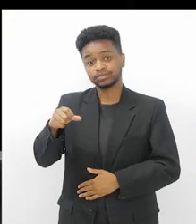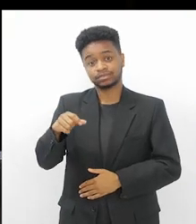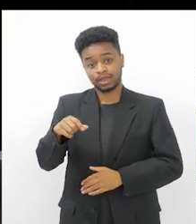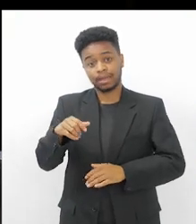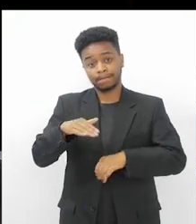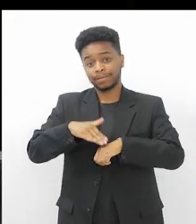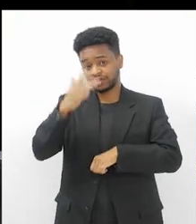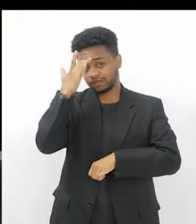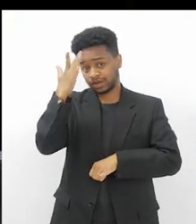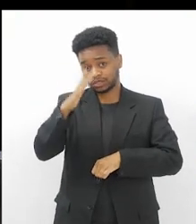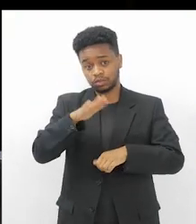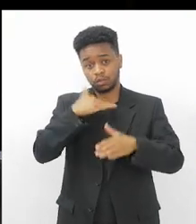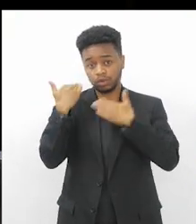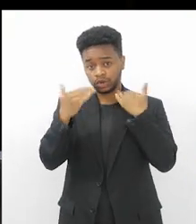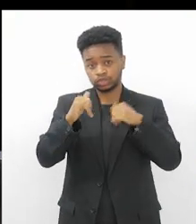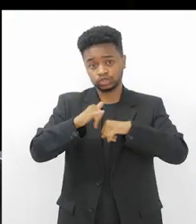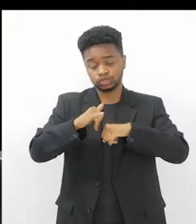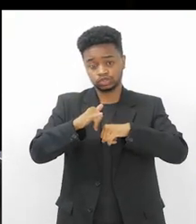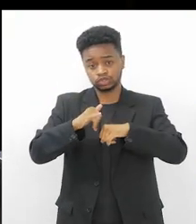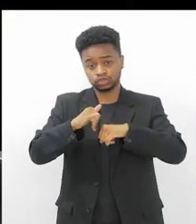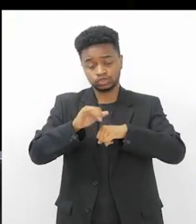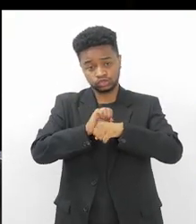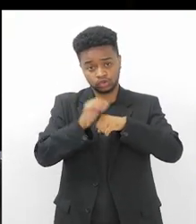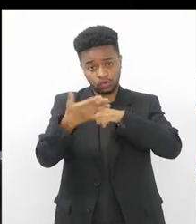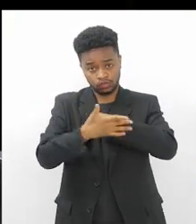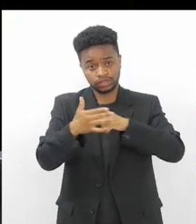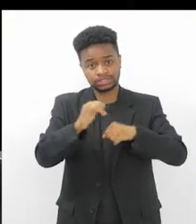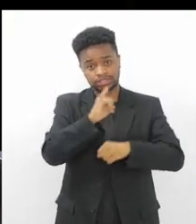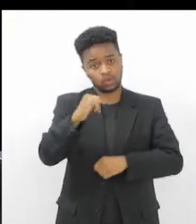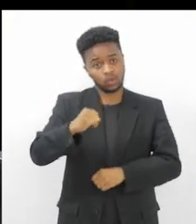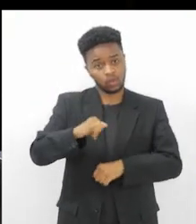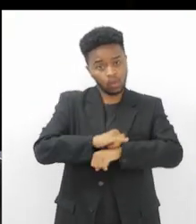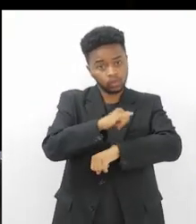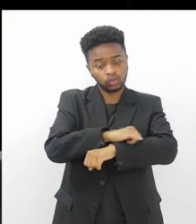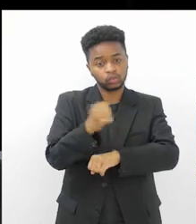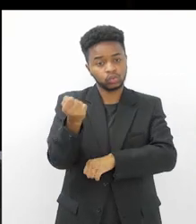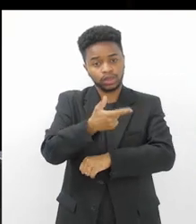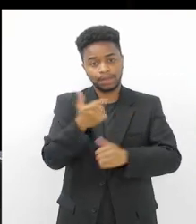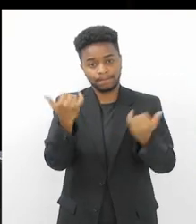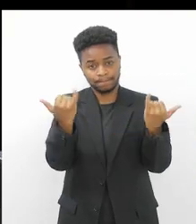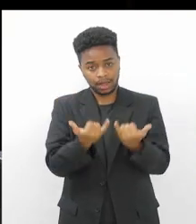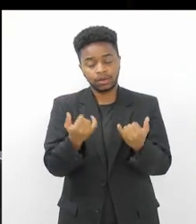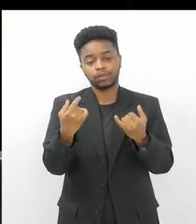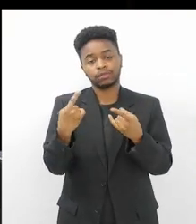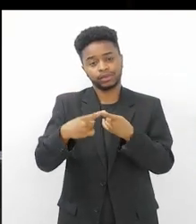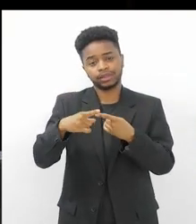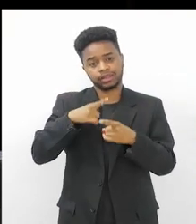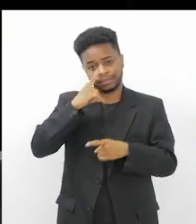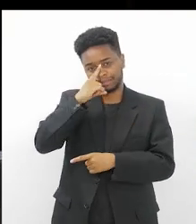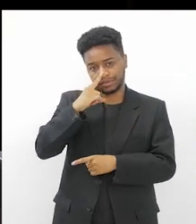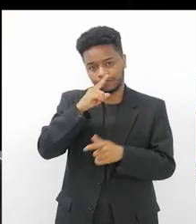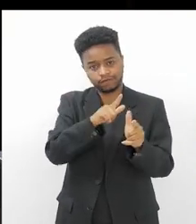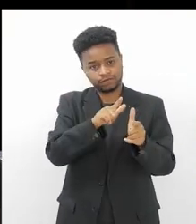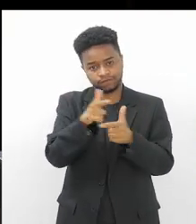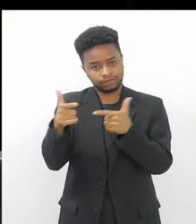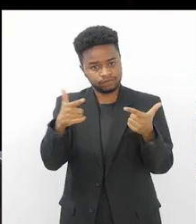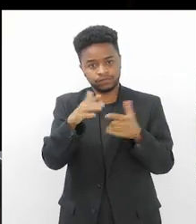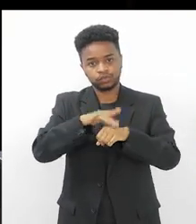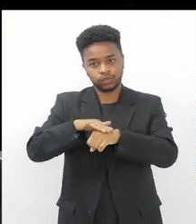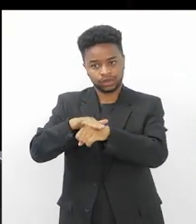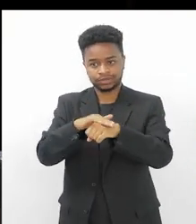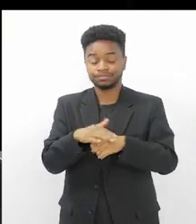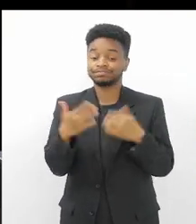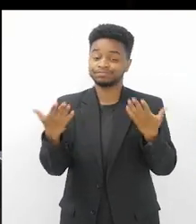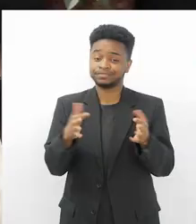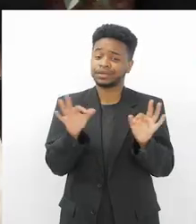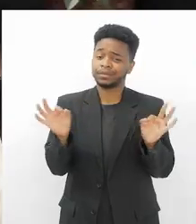Covid sendo gordo do que sendo magro. Porque obesidade é um fator de risco para várias doenças. Não tem como sair